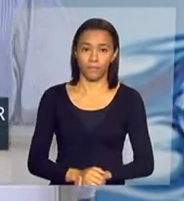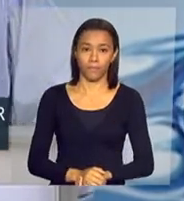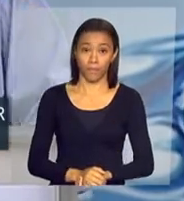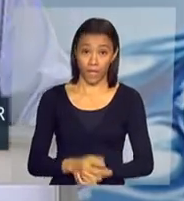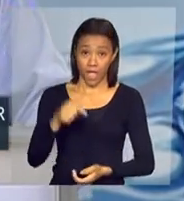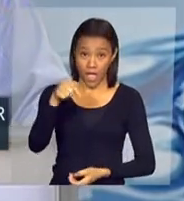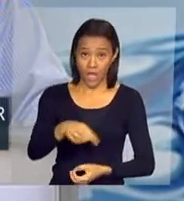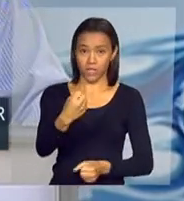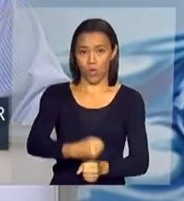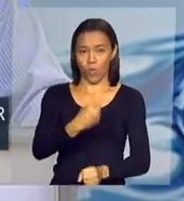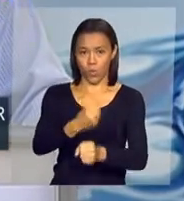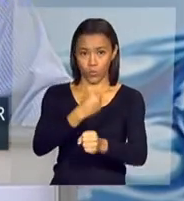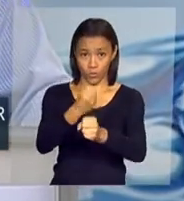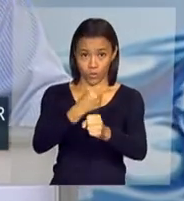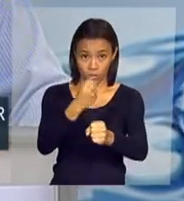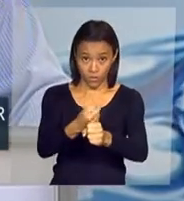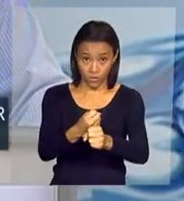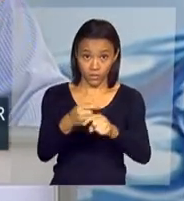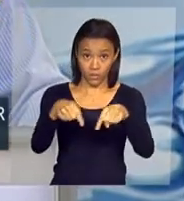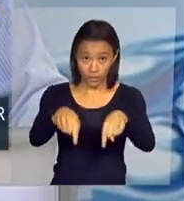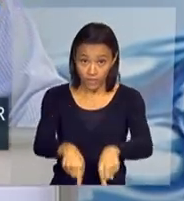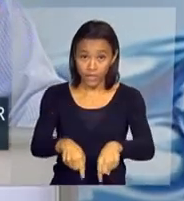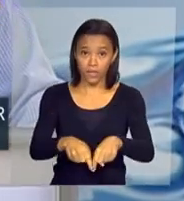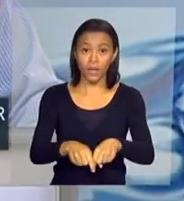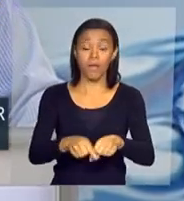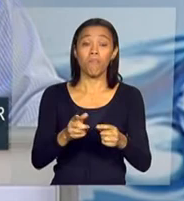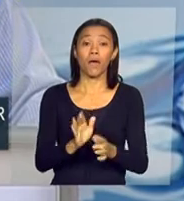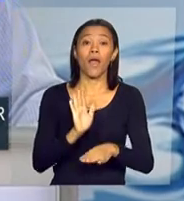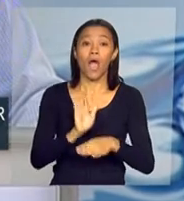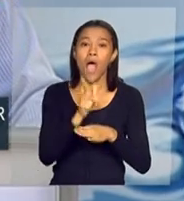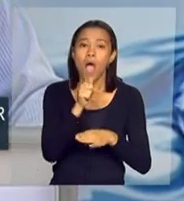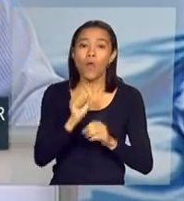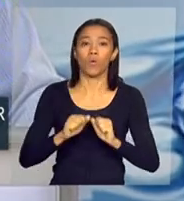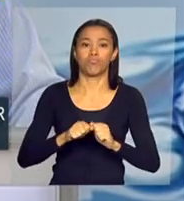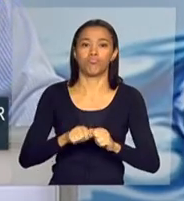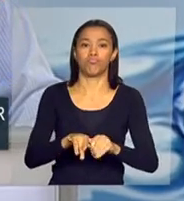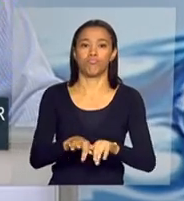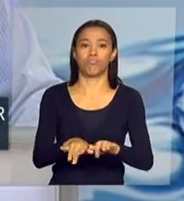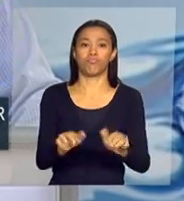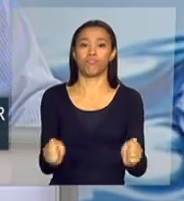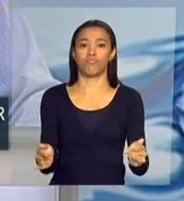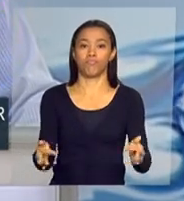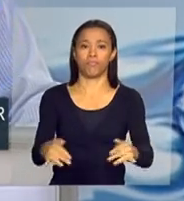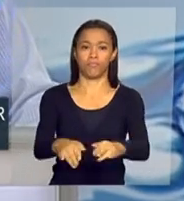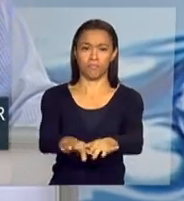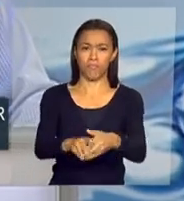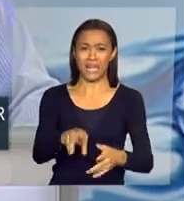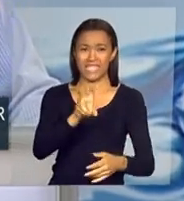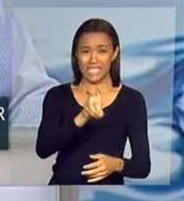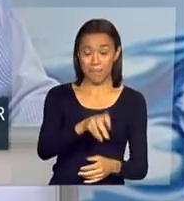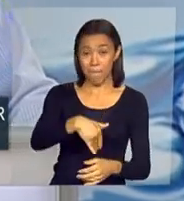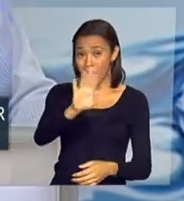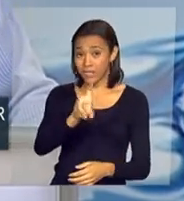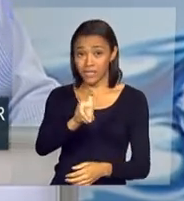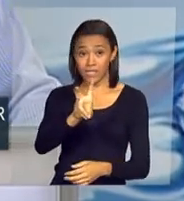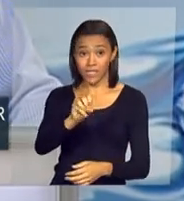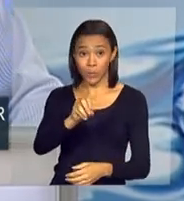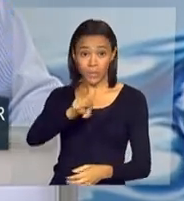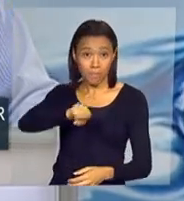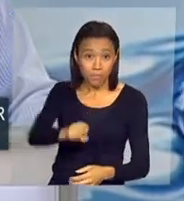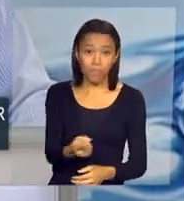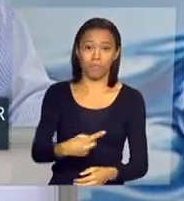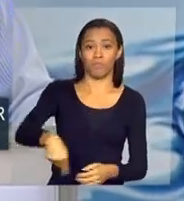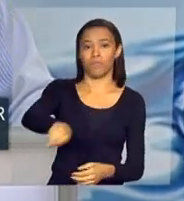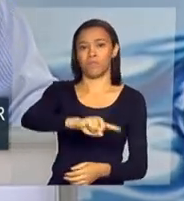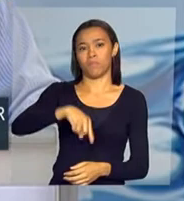Esta obra redentora para o abastecimento de água para mais de 50 mil pessoas